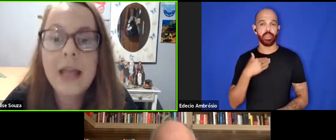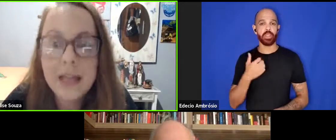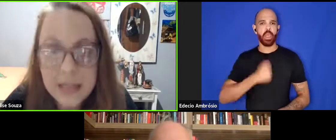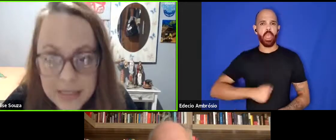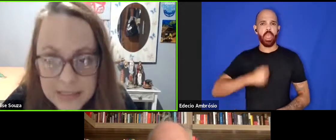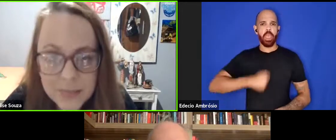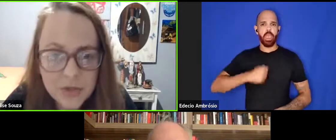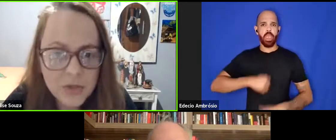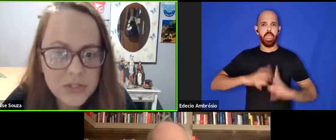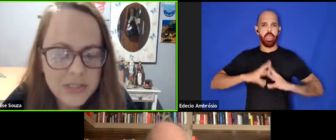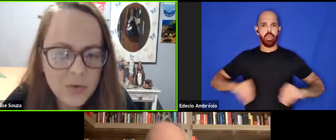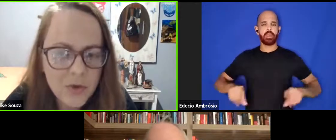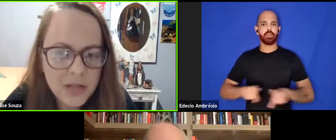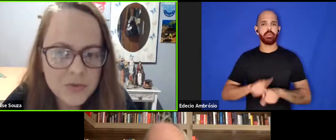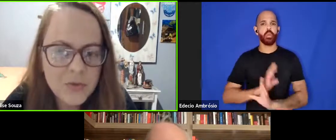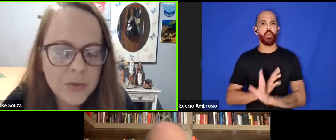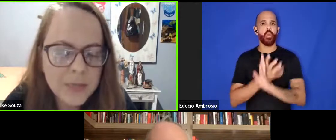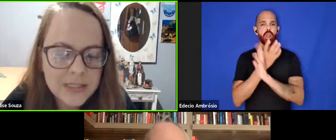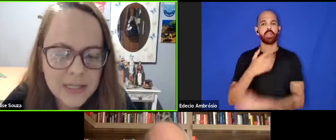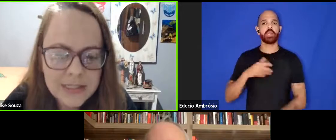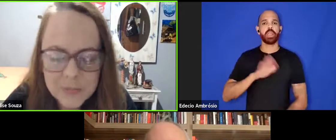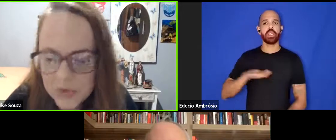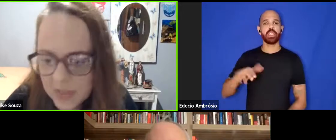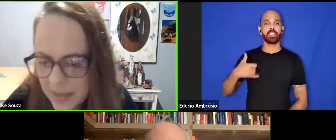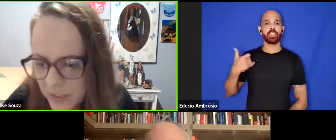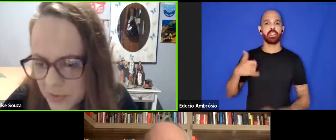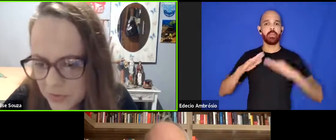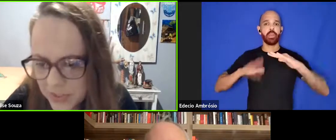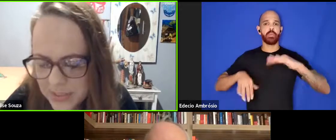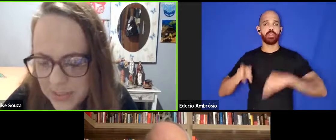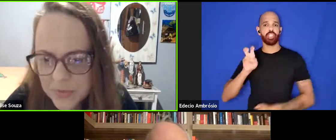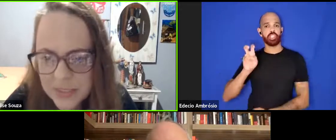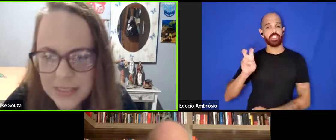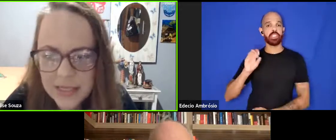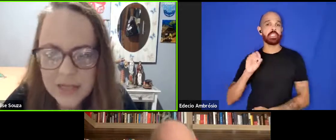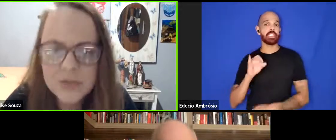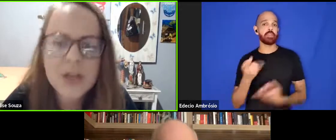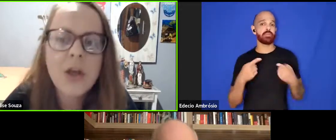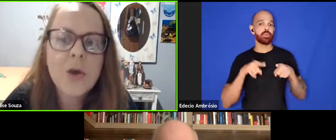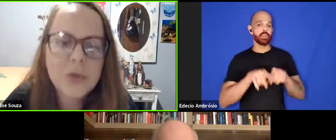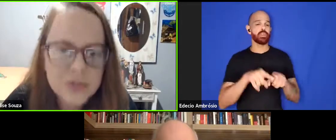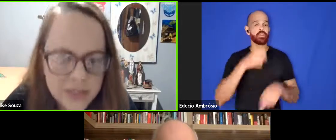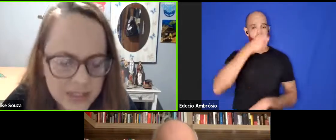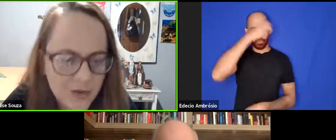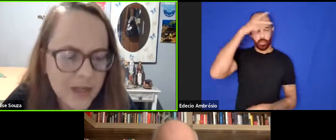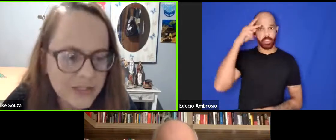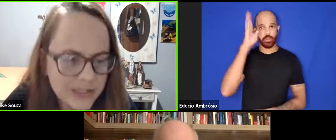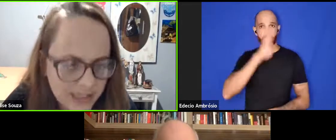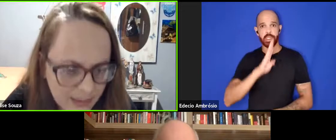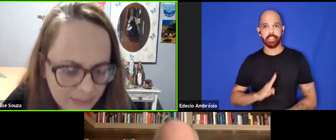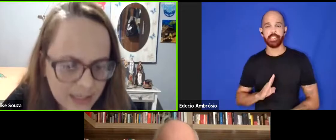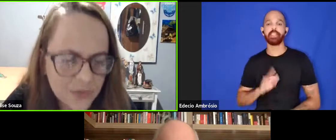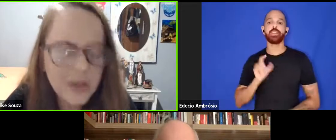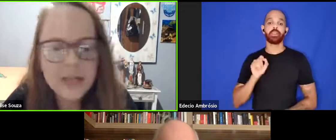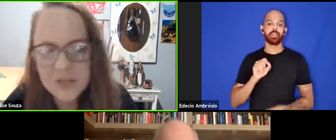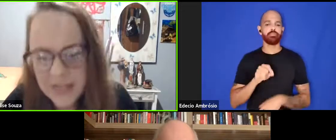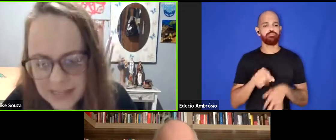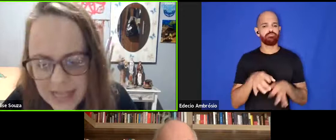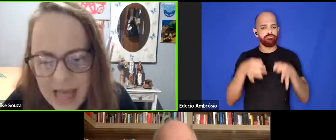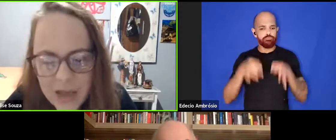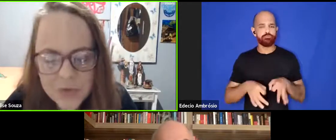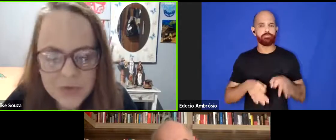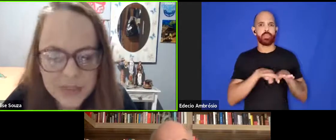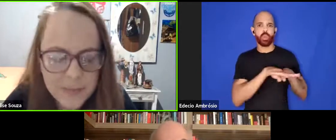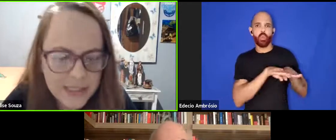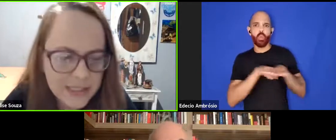desnutrição em crianças menores de 5 anos, quando presentes simultaneamente nos municípios brasileiros condições adequadas de saneamento